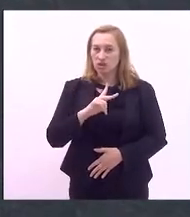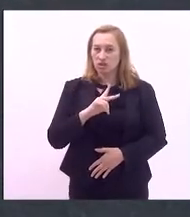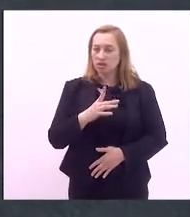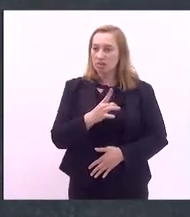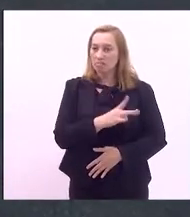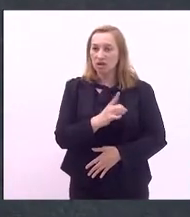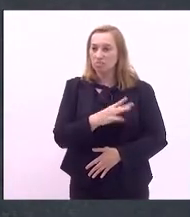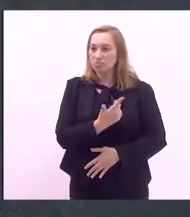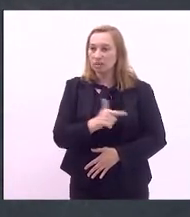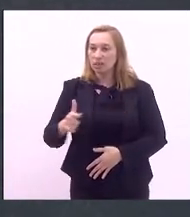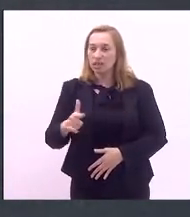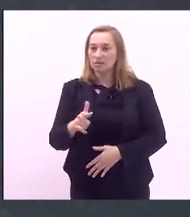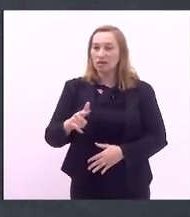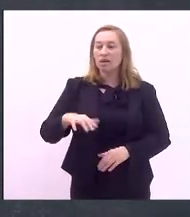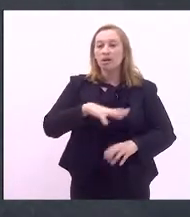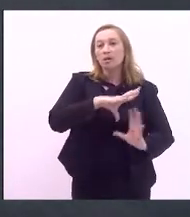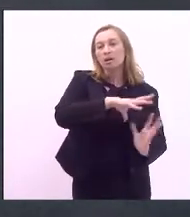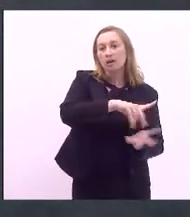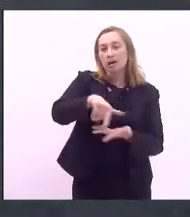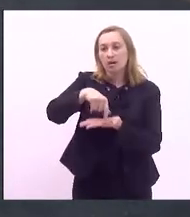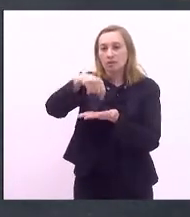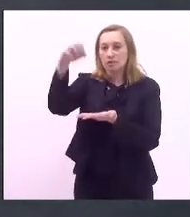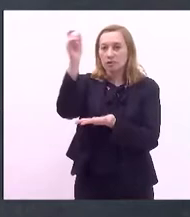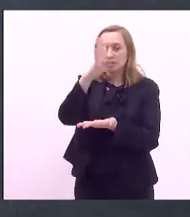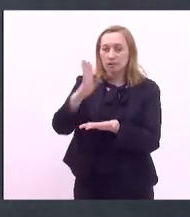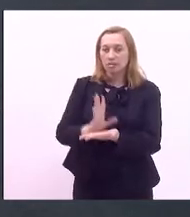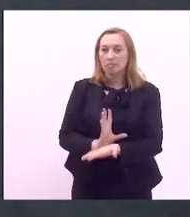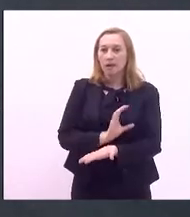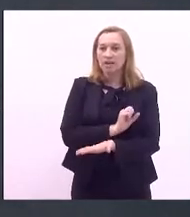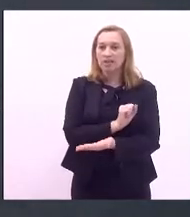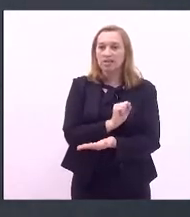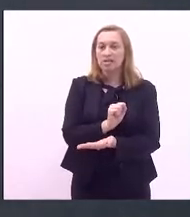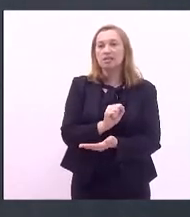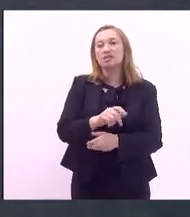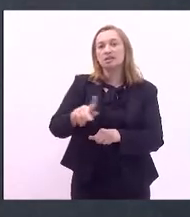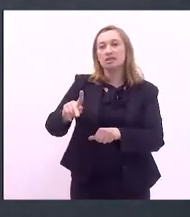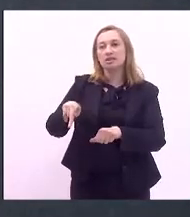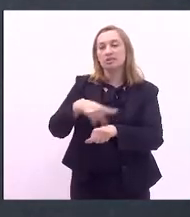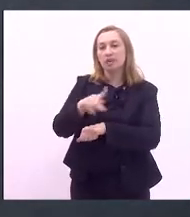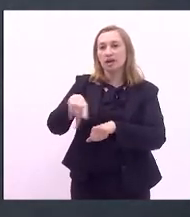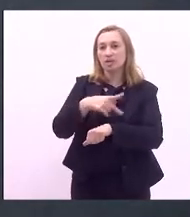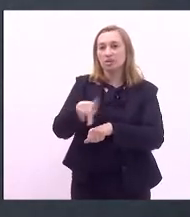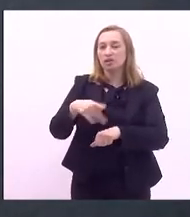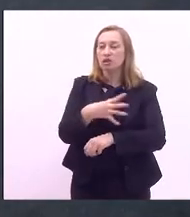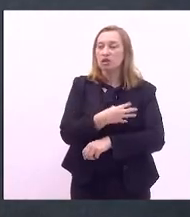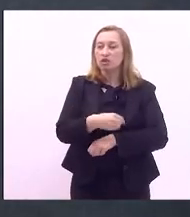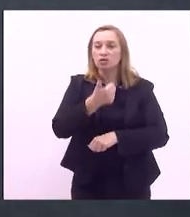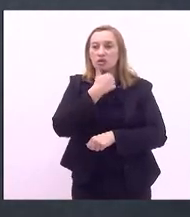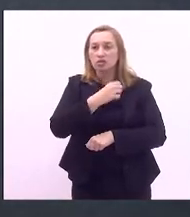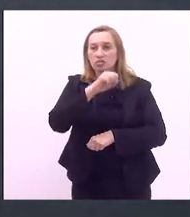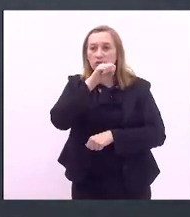adorada entre outras mil és tu Brasil o pátria amada em